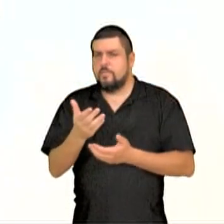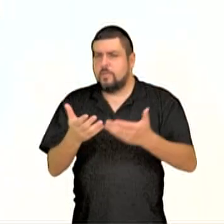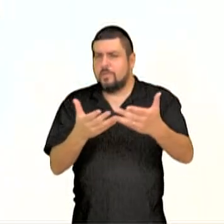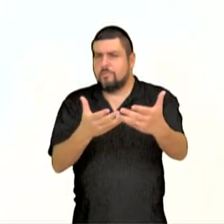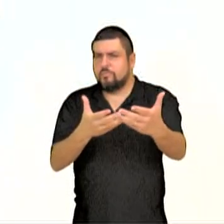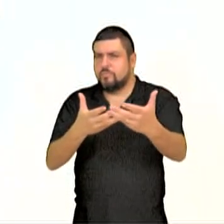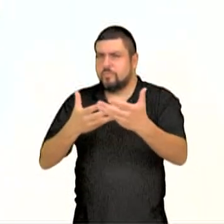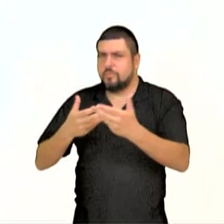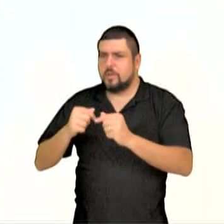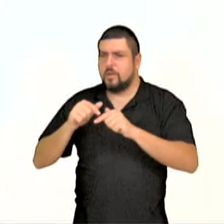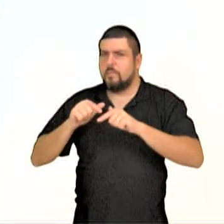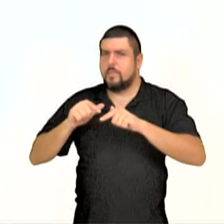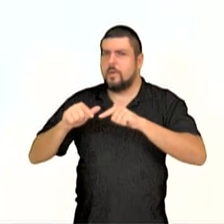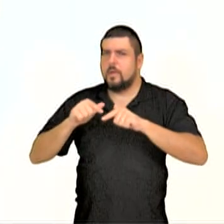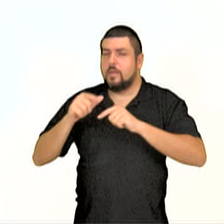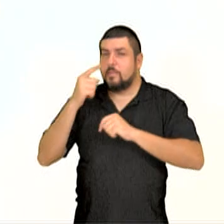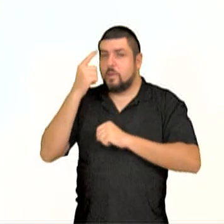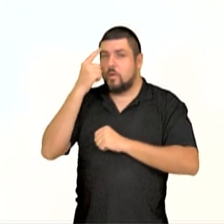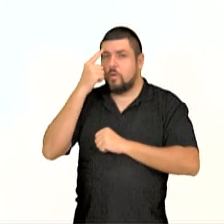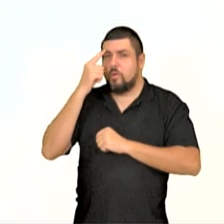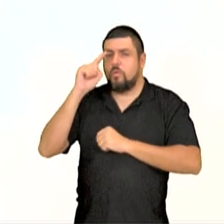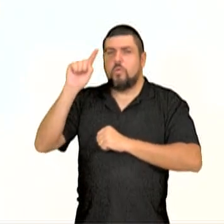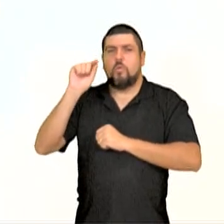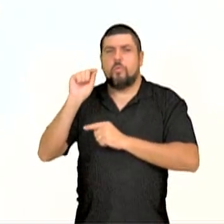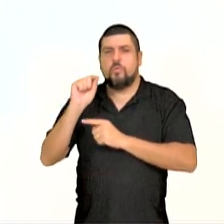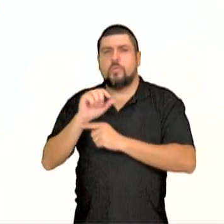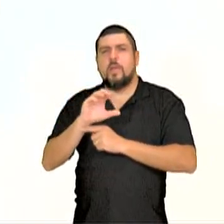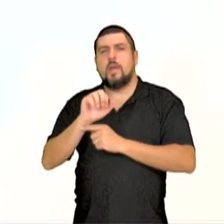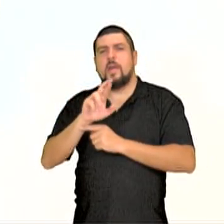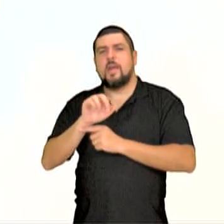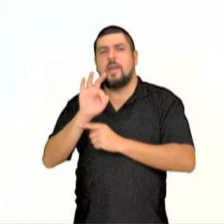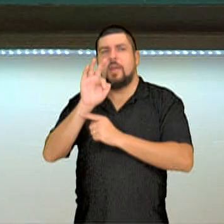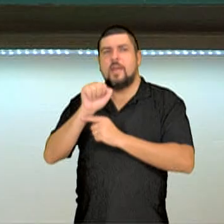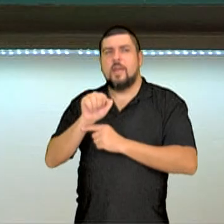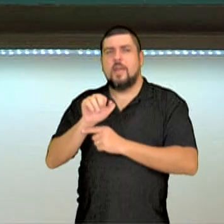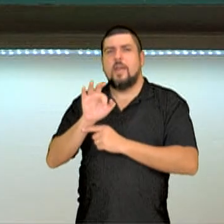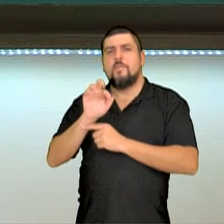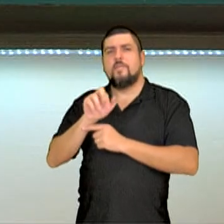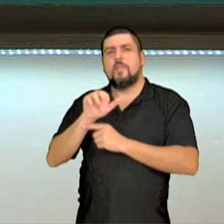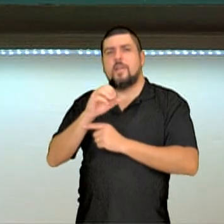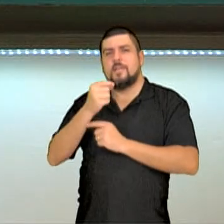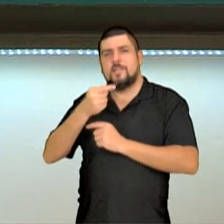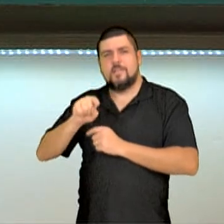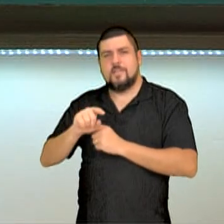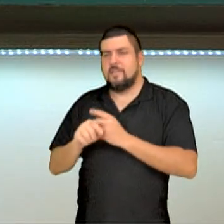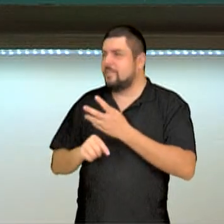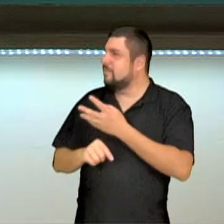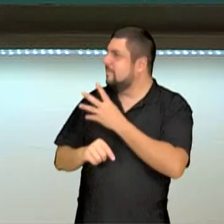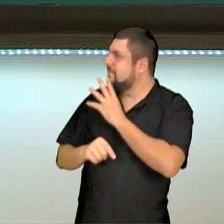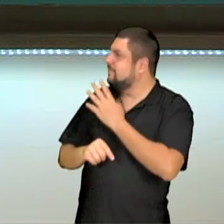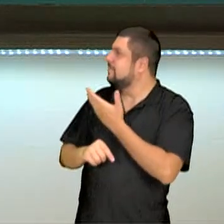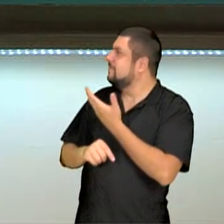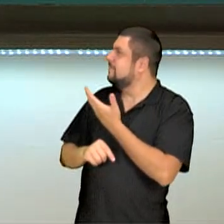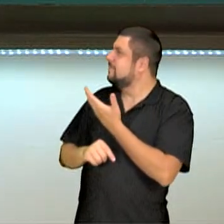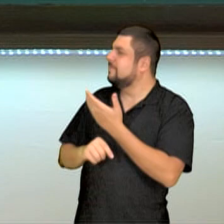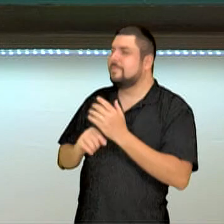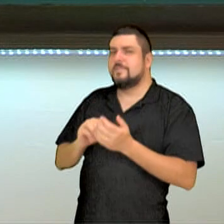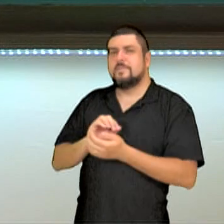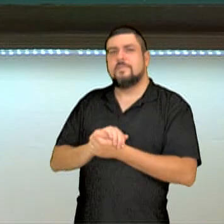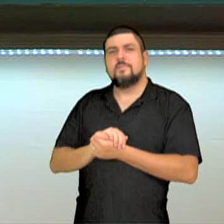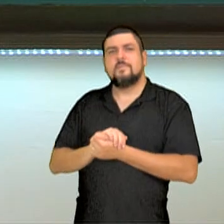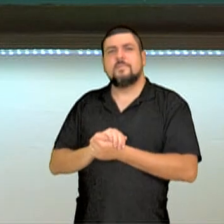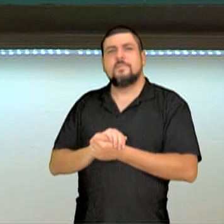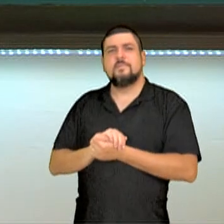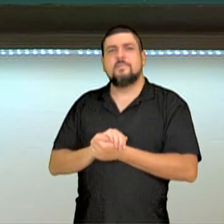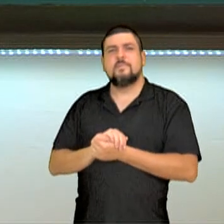para trabalhar um dia na famosa carreta furacão. A carreta furacão deve ter passado com certeza na cidade de vocês. E